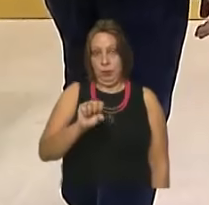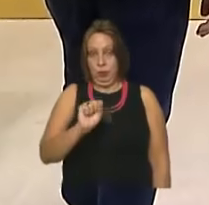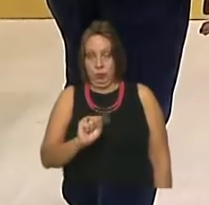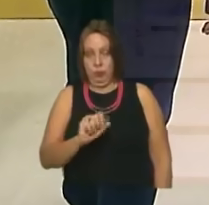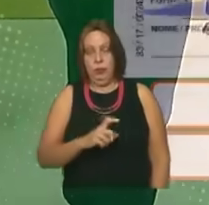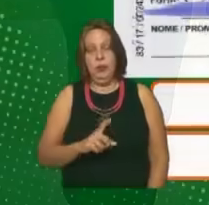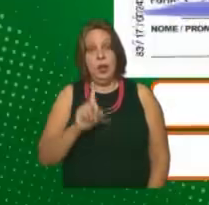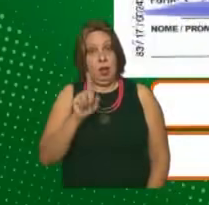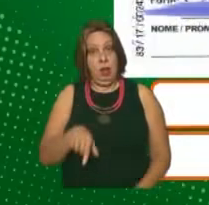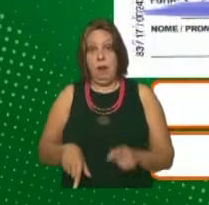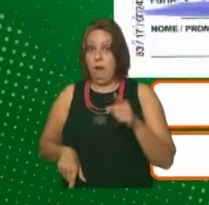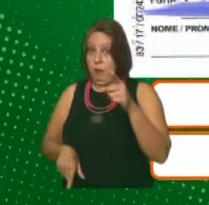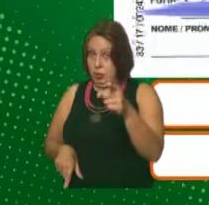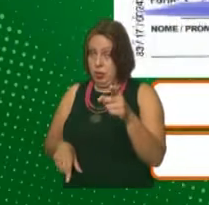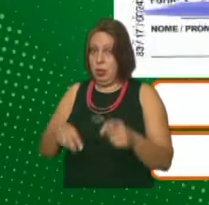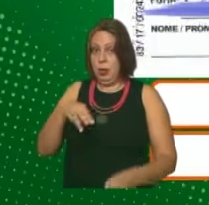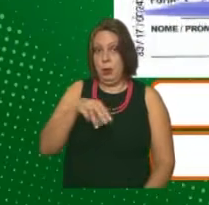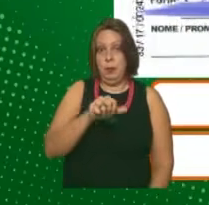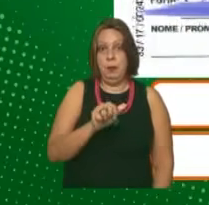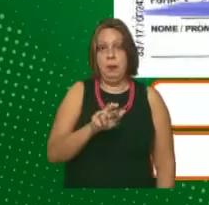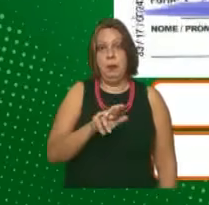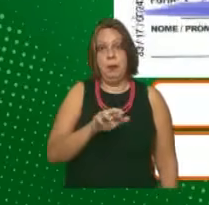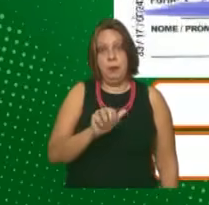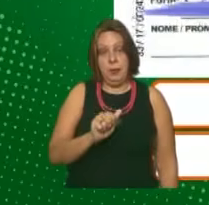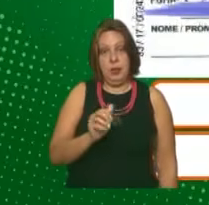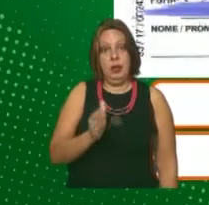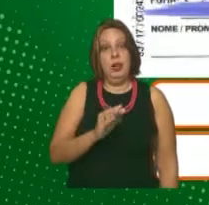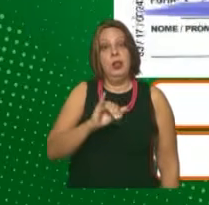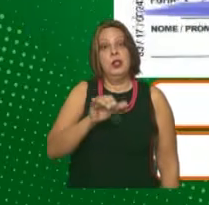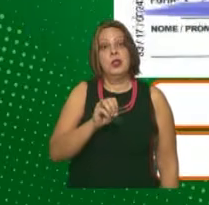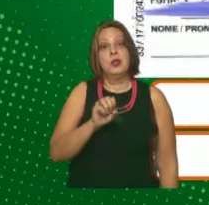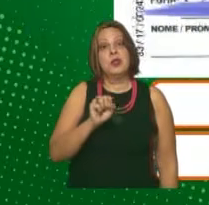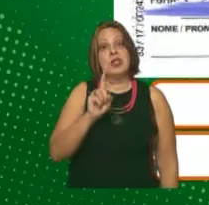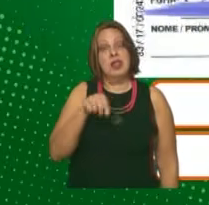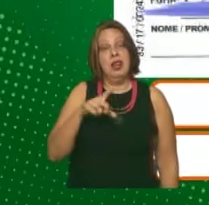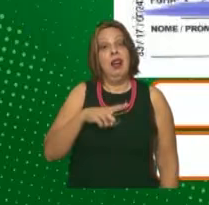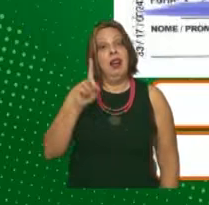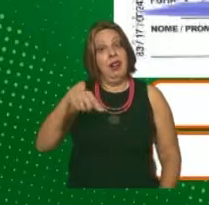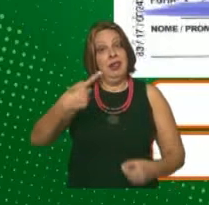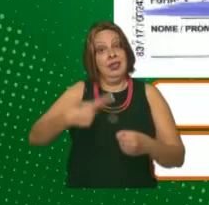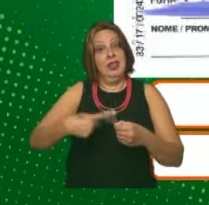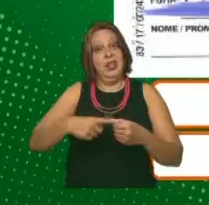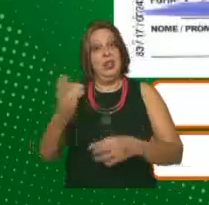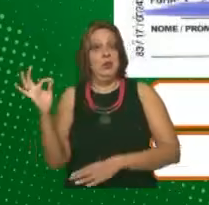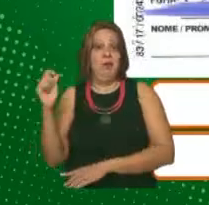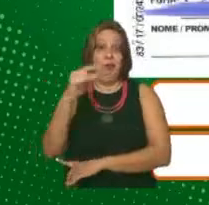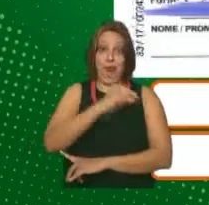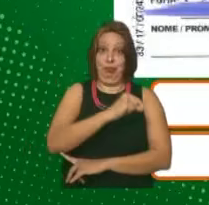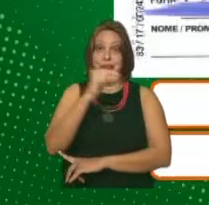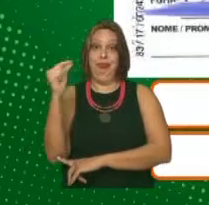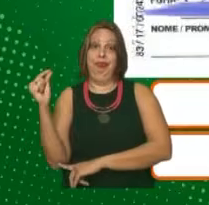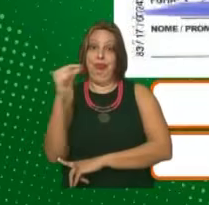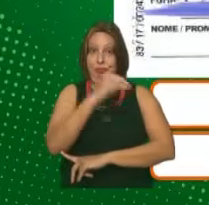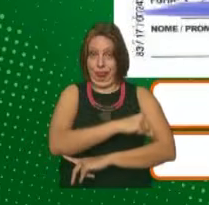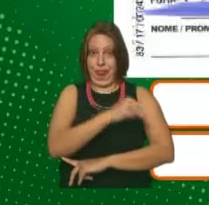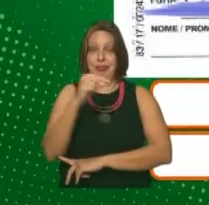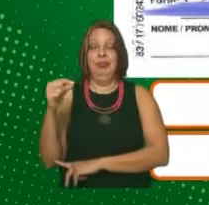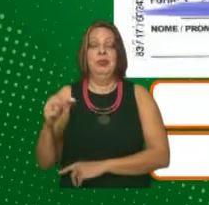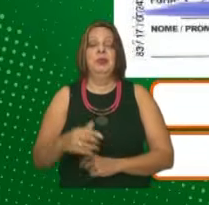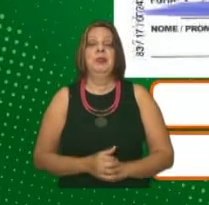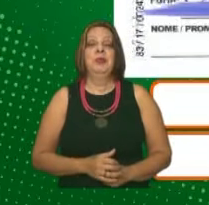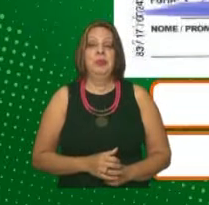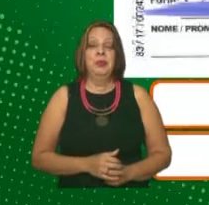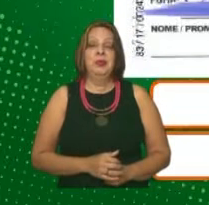080098, é você, Maria José Gomes, é de Carmópolis, alô Carmópolis, importes presentes aí, Carmópolis,